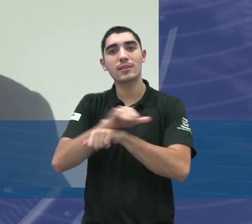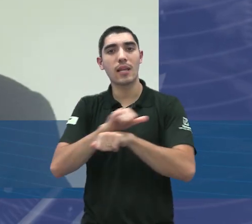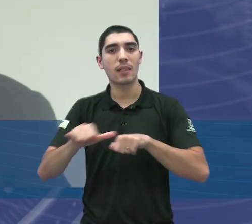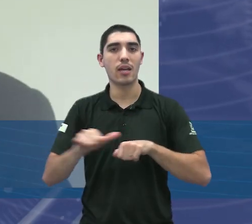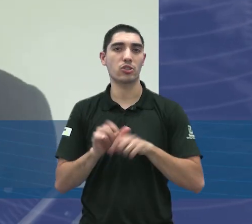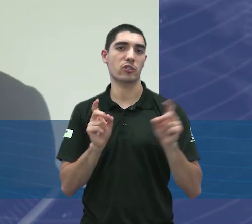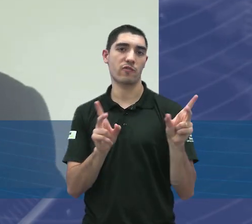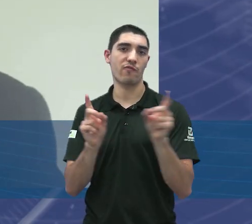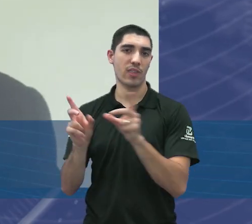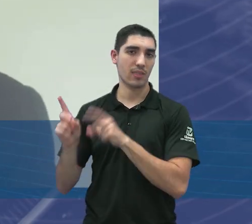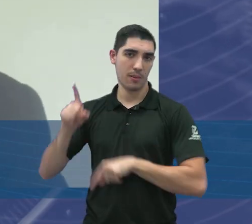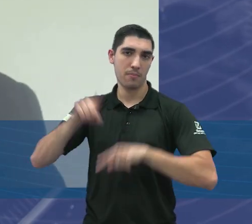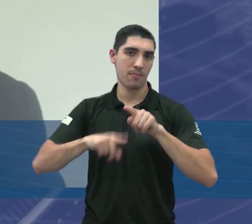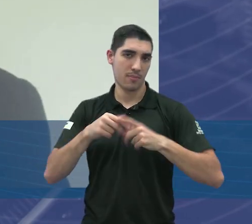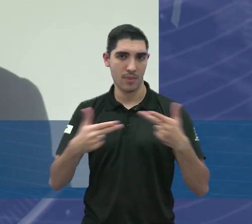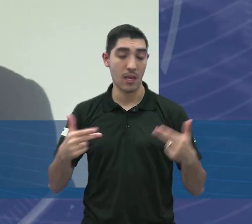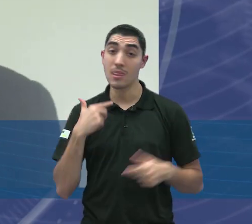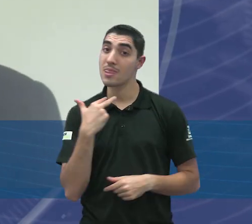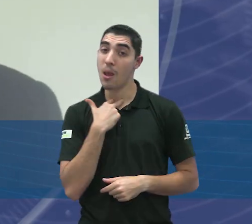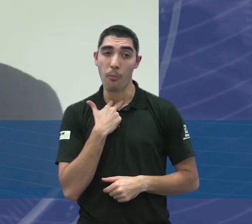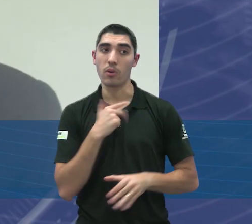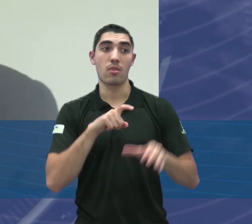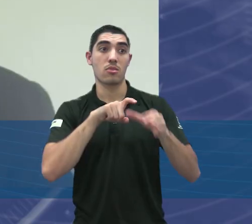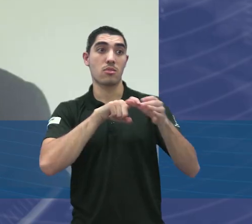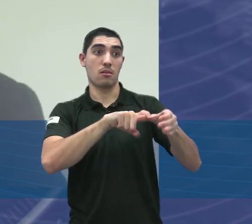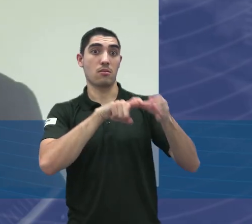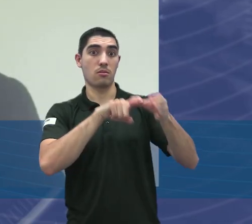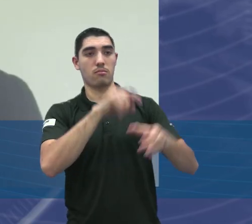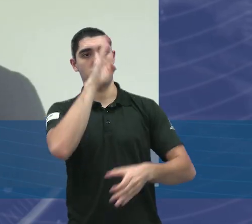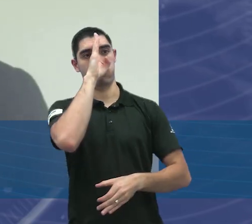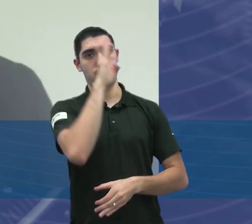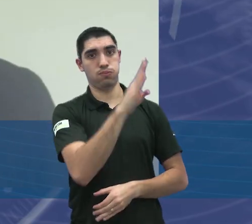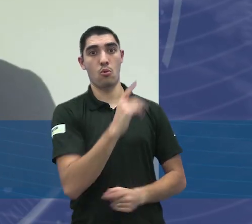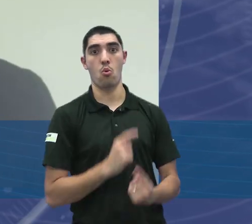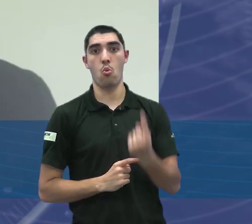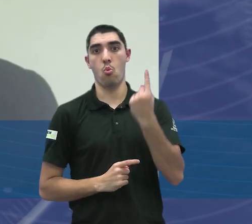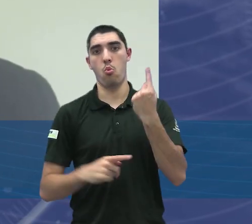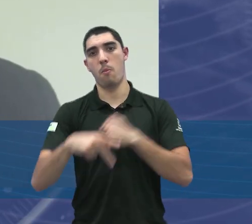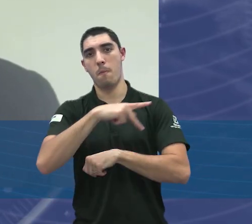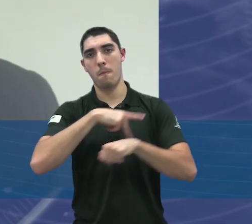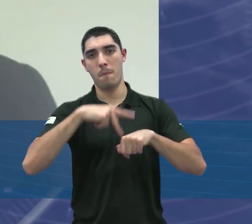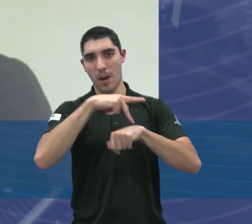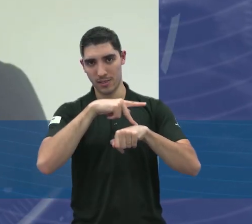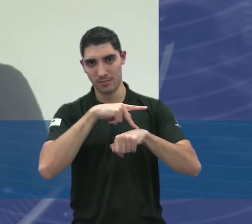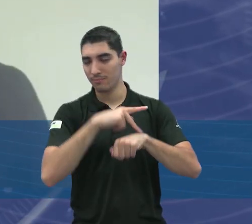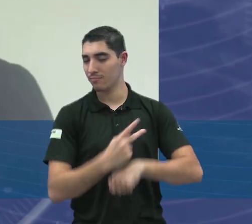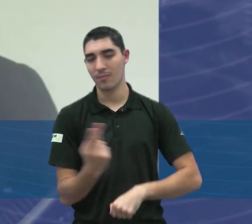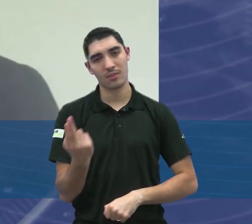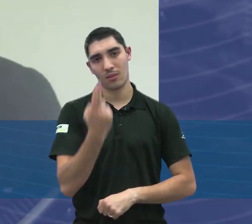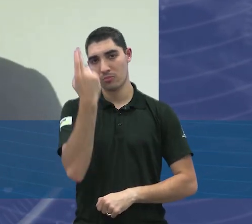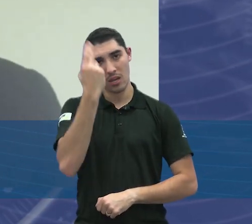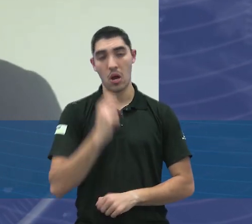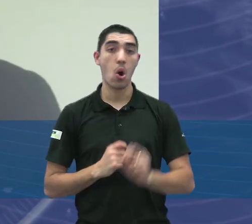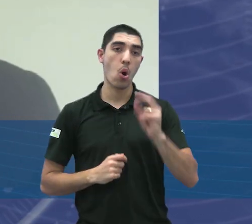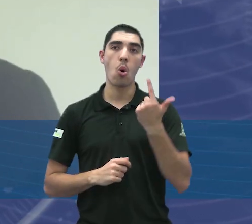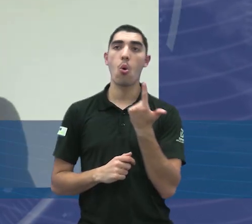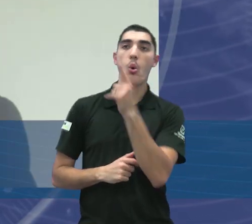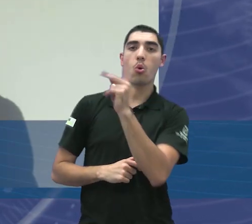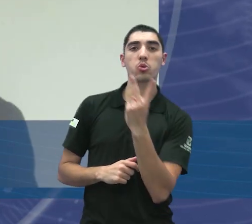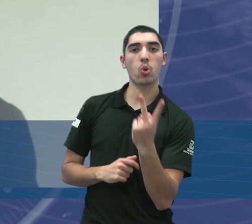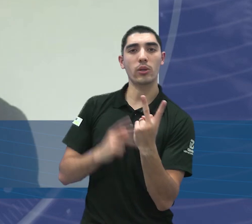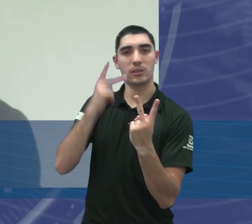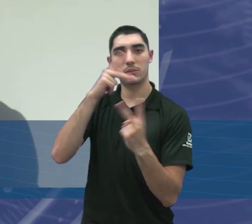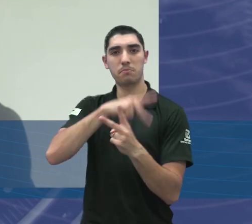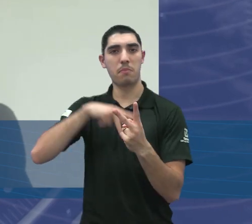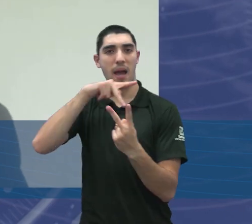nós não podemos ficar dependente de apenas um país ou dois países, entendeu? Eu